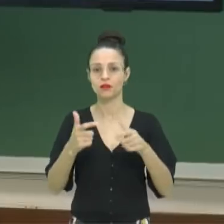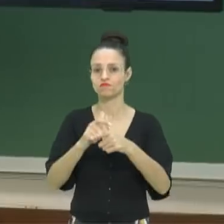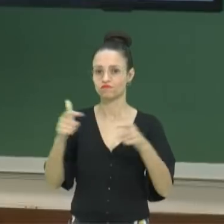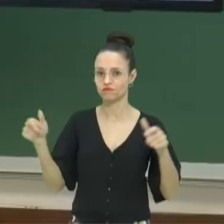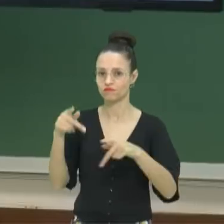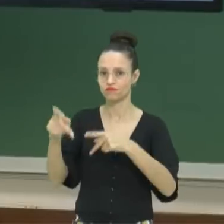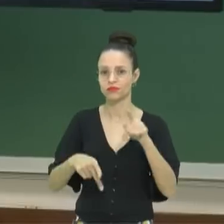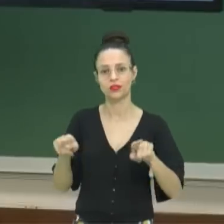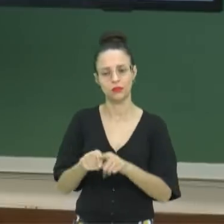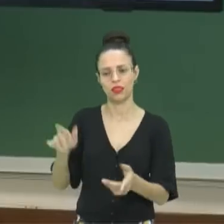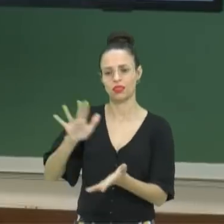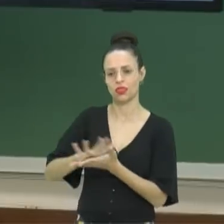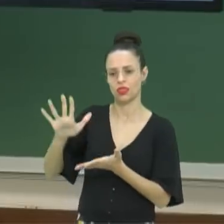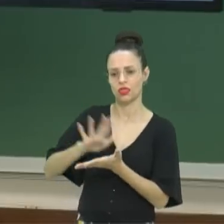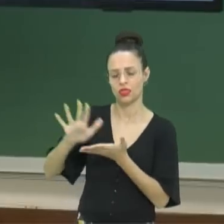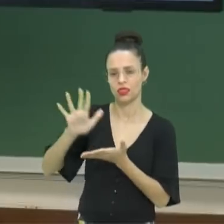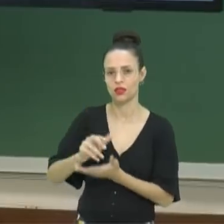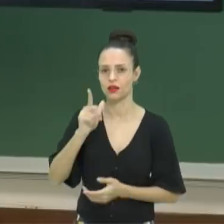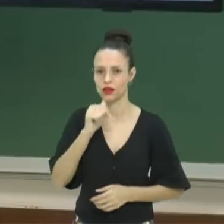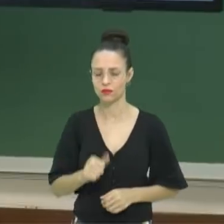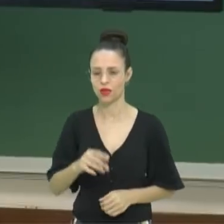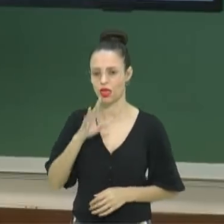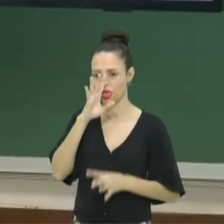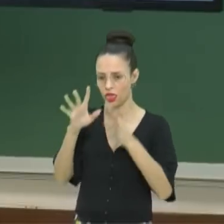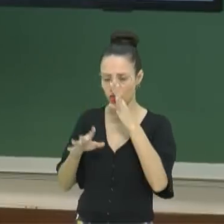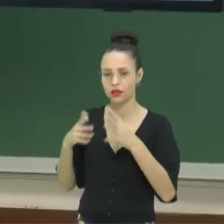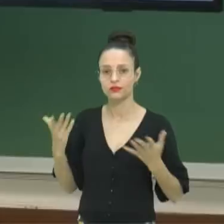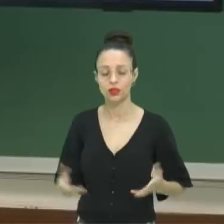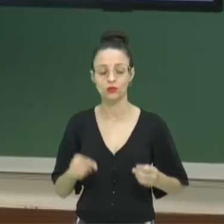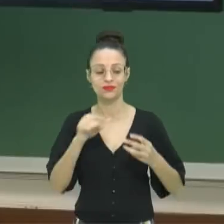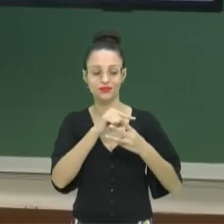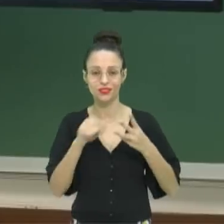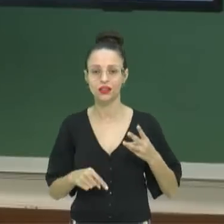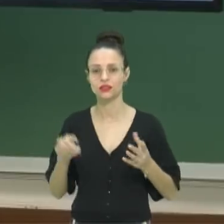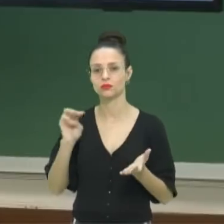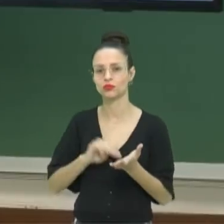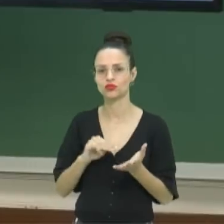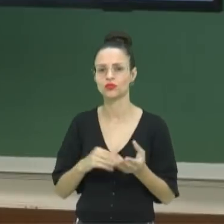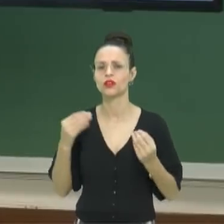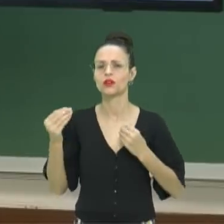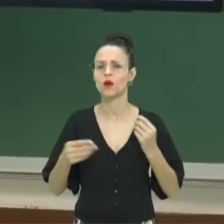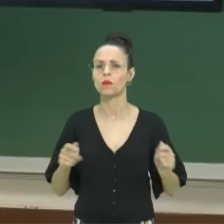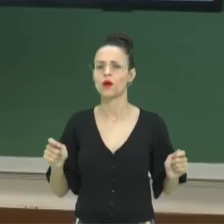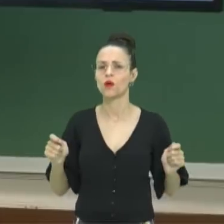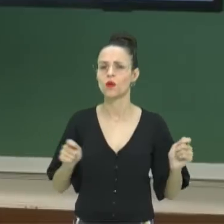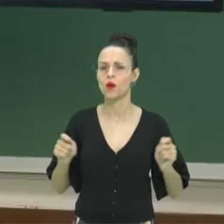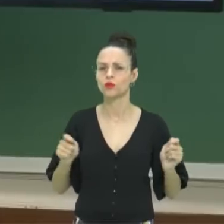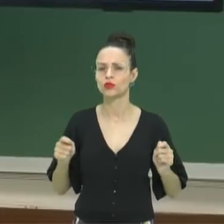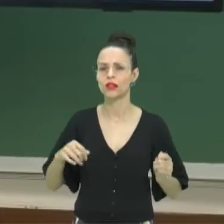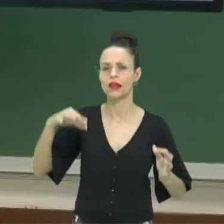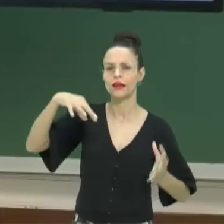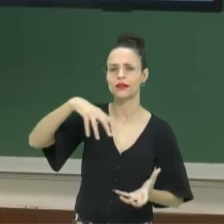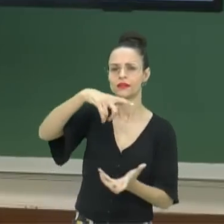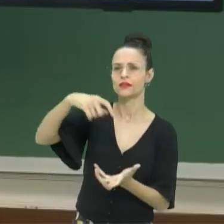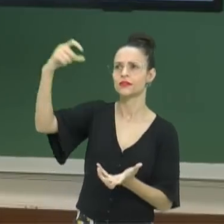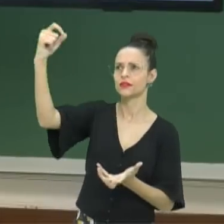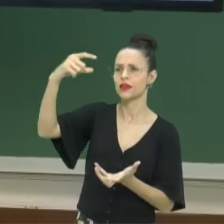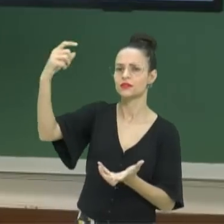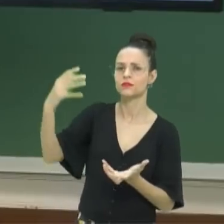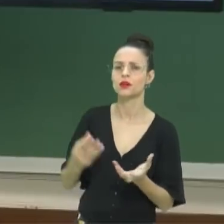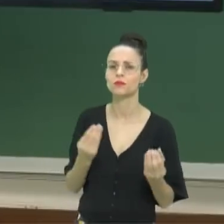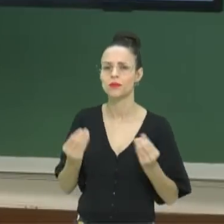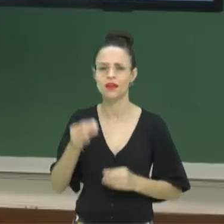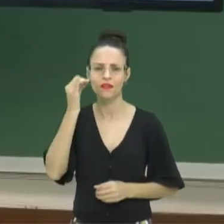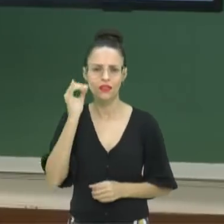o desperdício. Então, nós temos três razões aí. Como que nós vamos controlar o aquecimento global para não termos